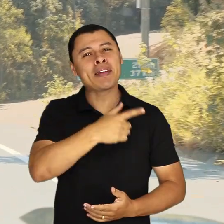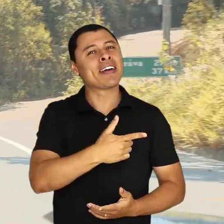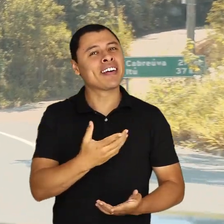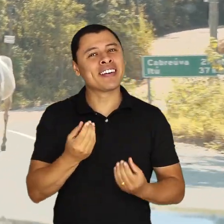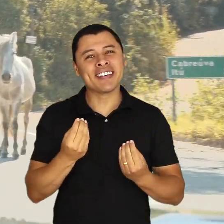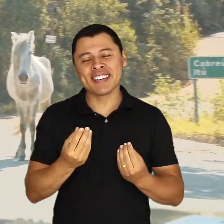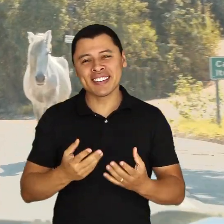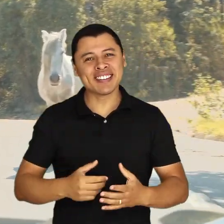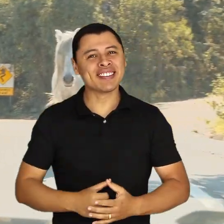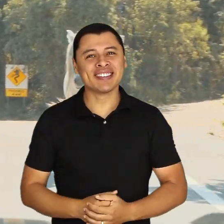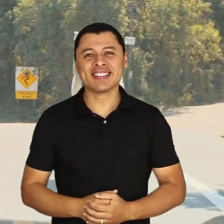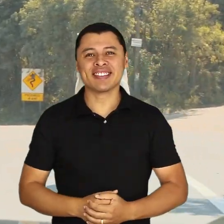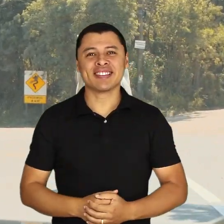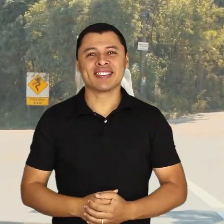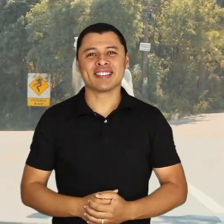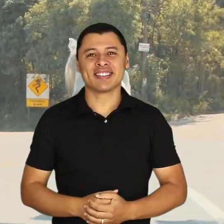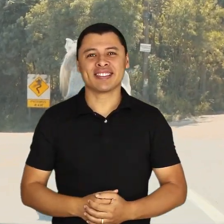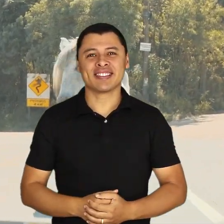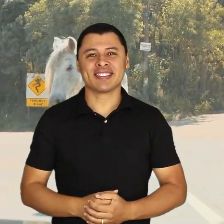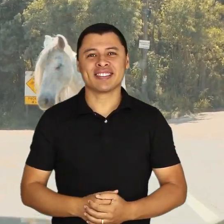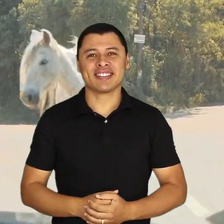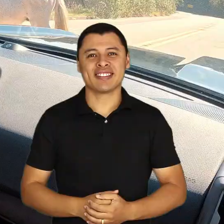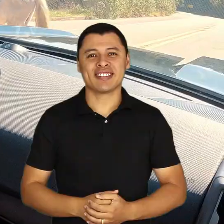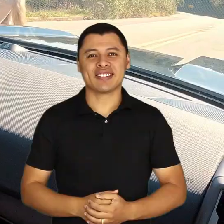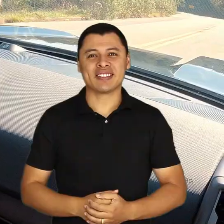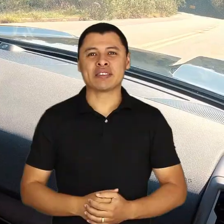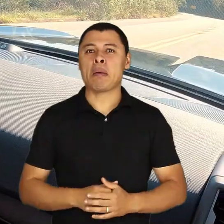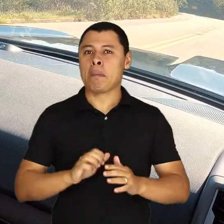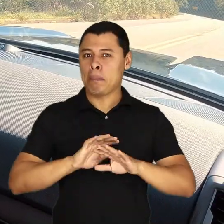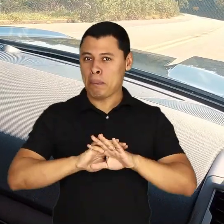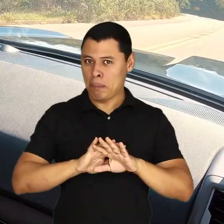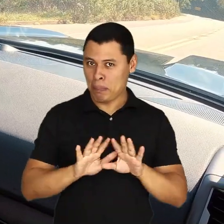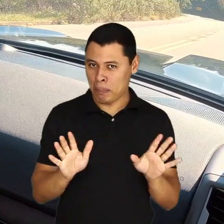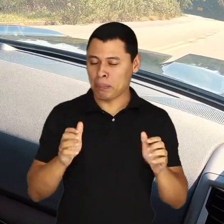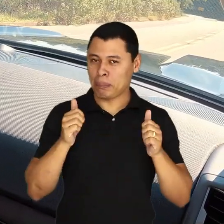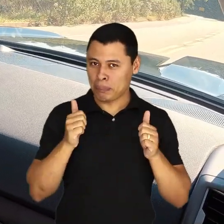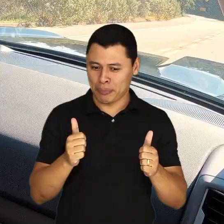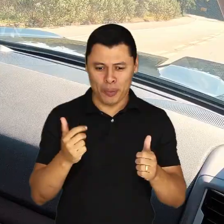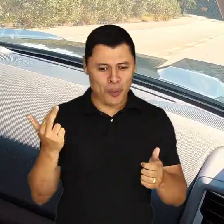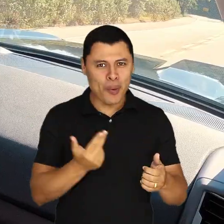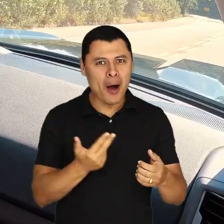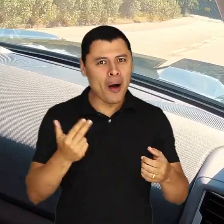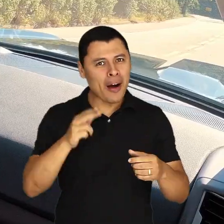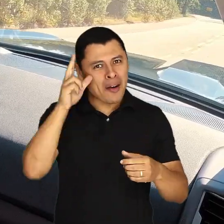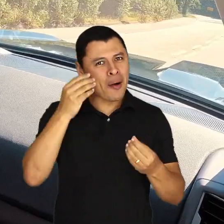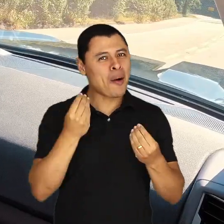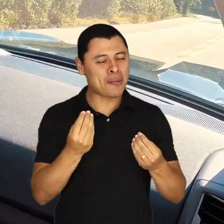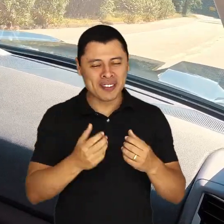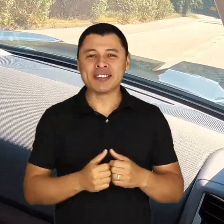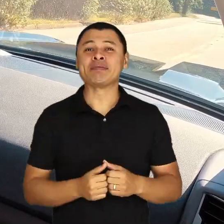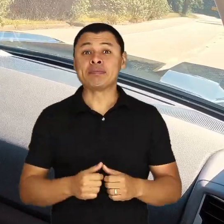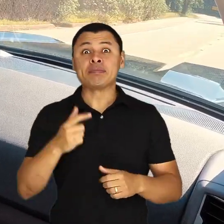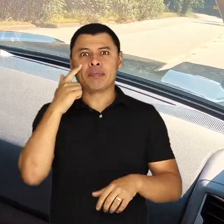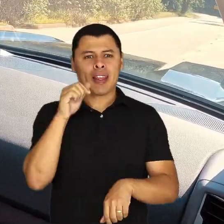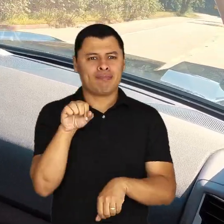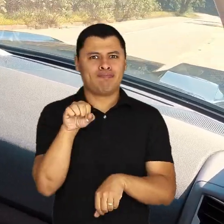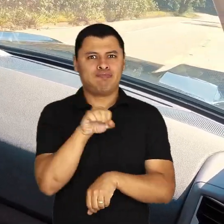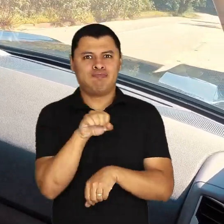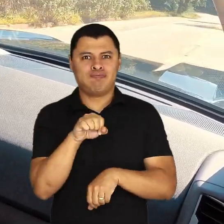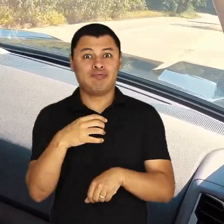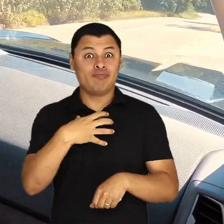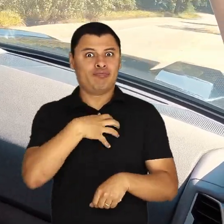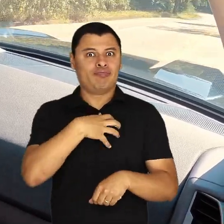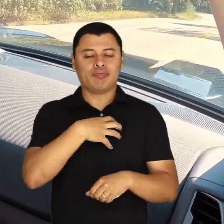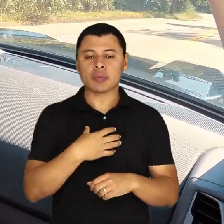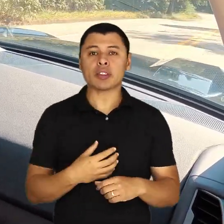2 cavalos andando no meio da estrada. Surreal. Passado esse easter egg, vamos descobrir então como é que anda o